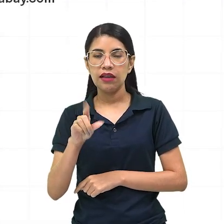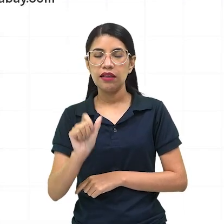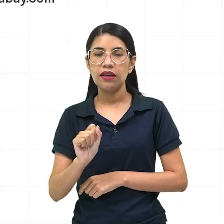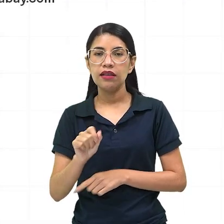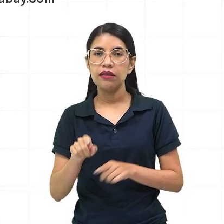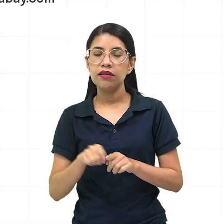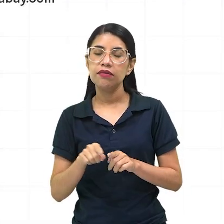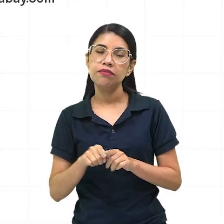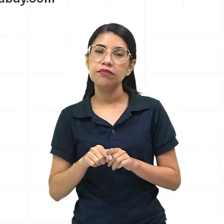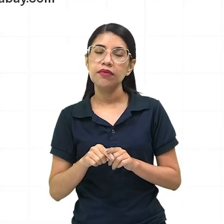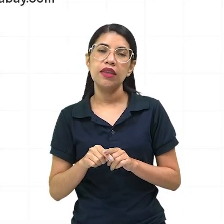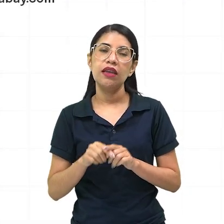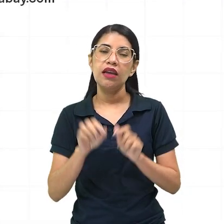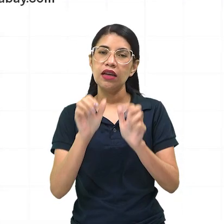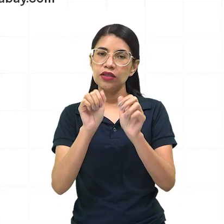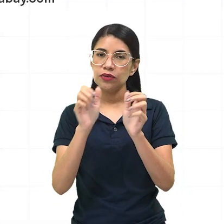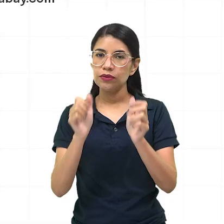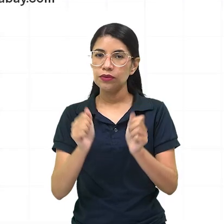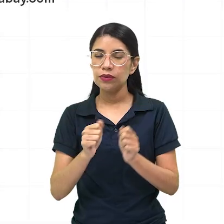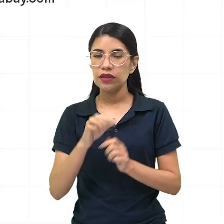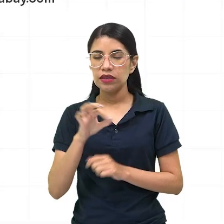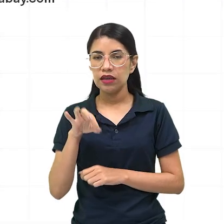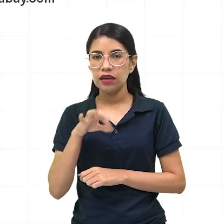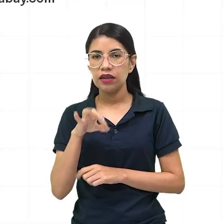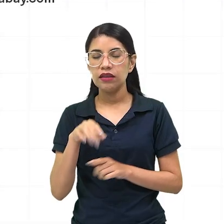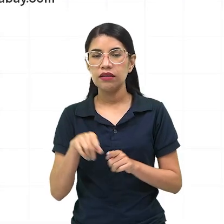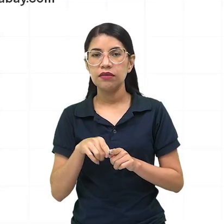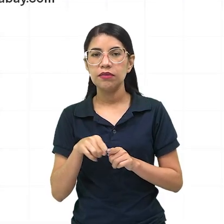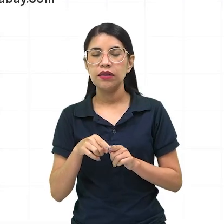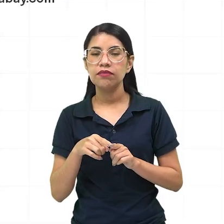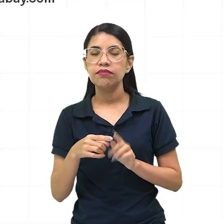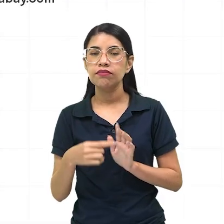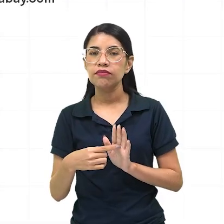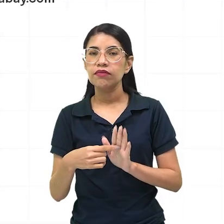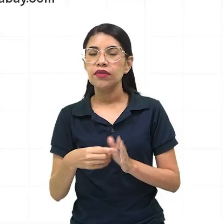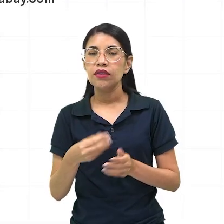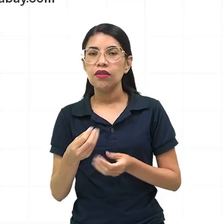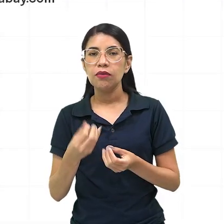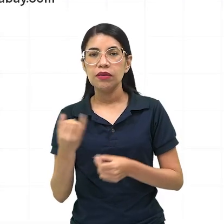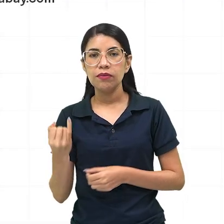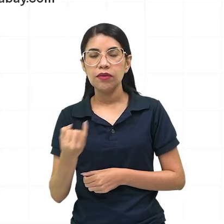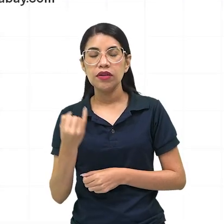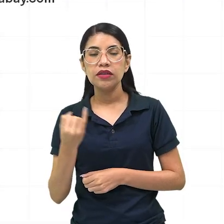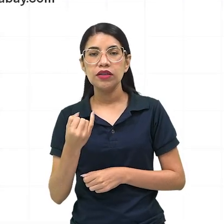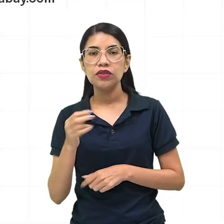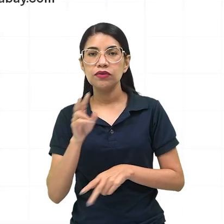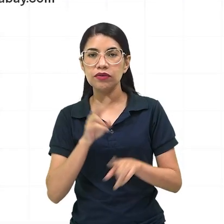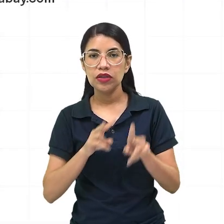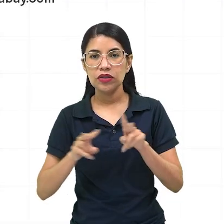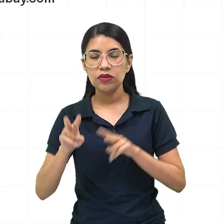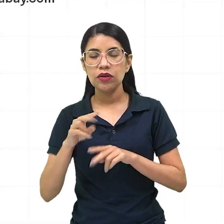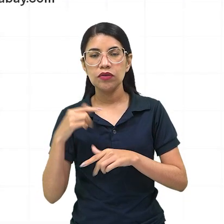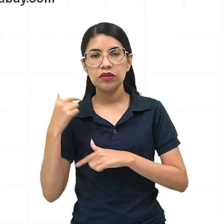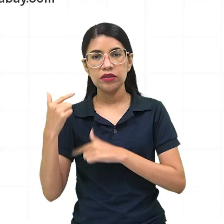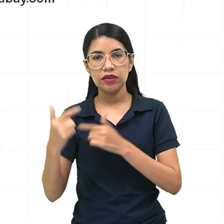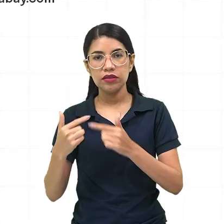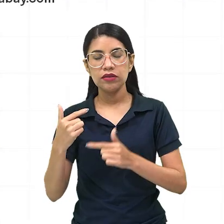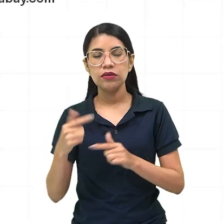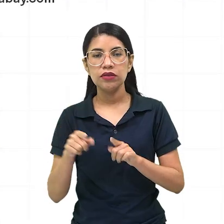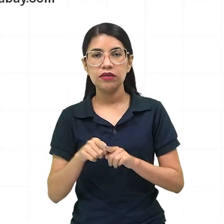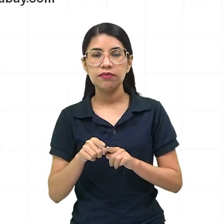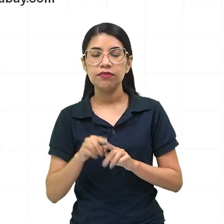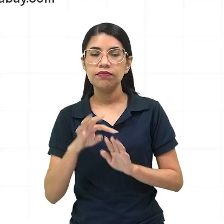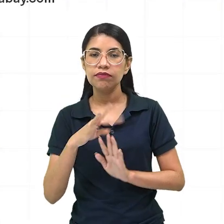são exemplos de como a comunicação visual desempenha um papel importante nas tradições religiosas. E esses